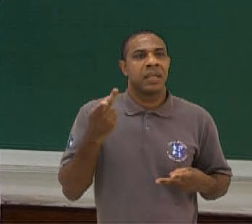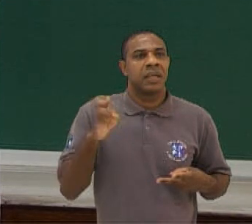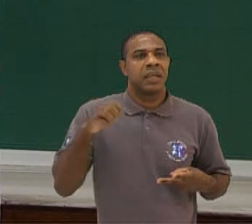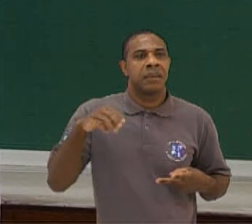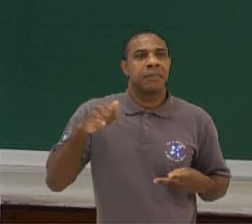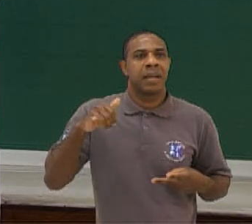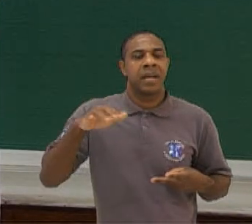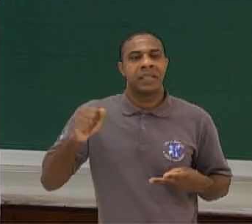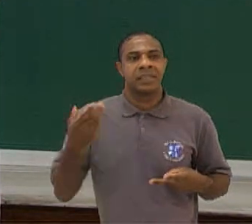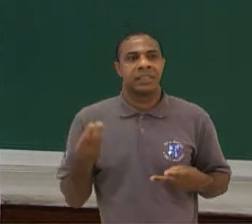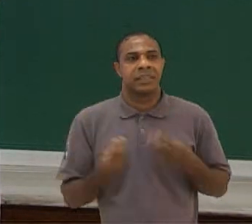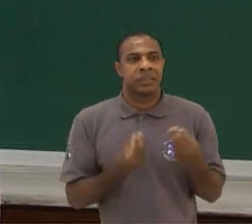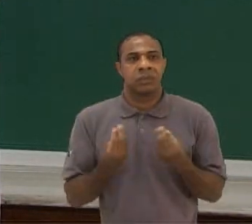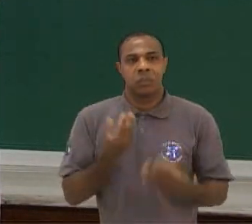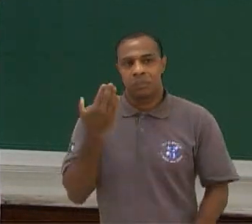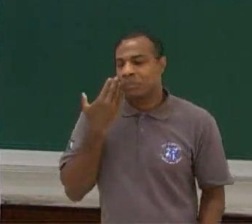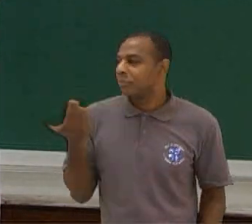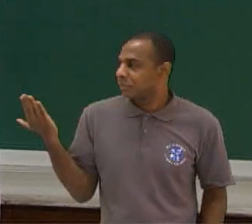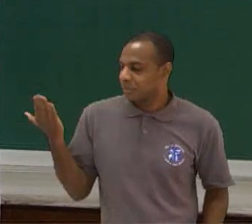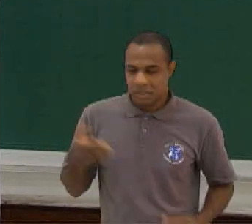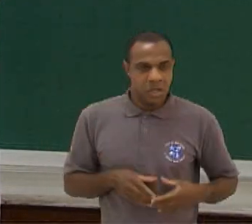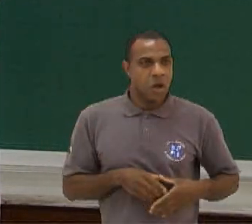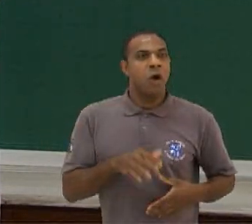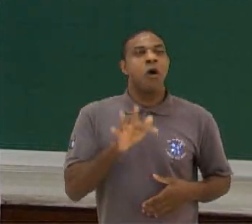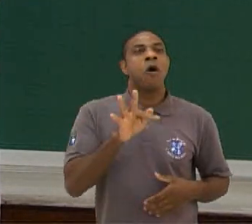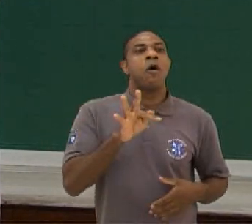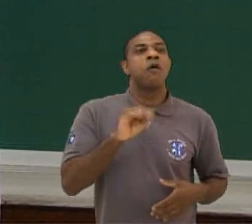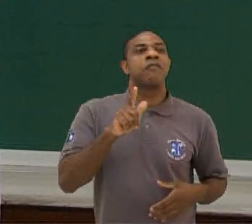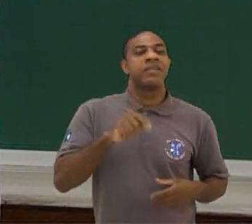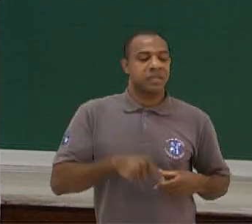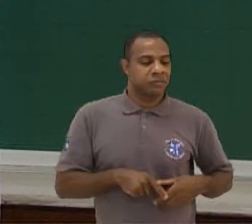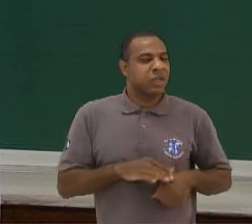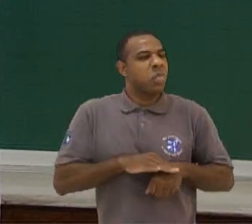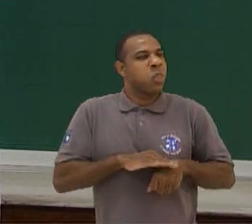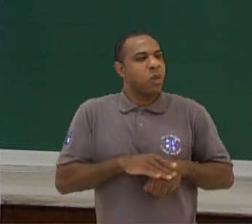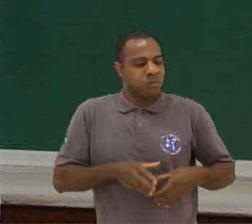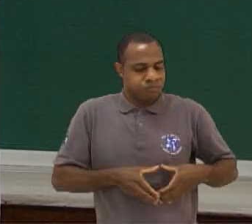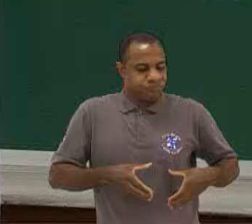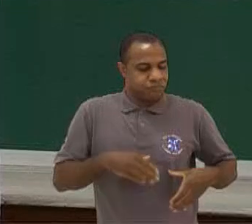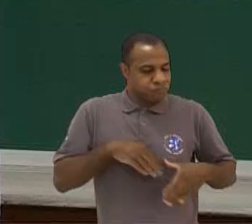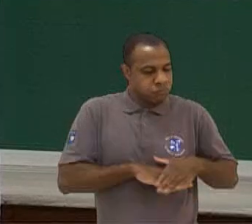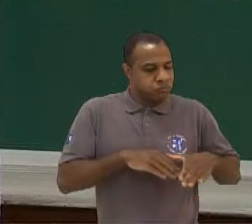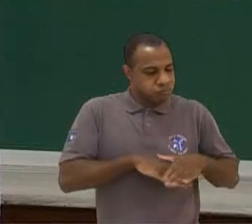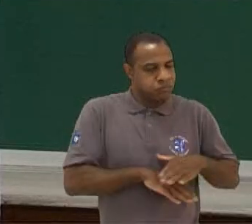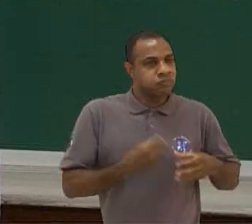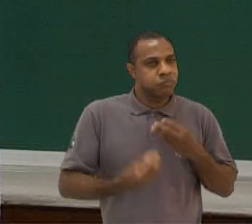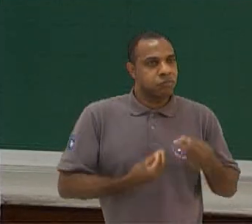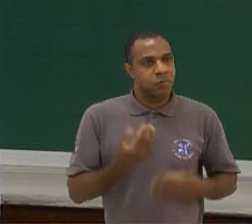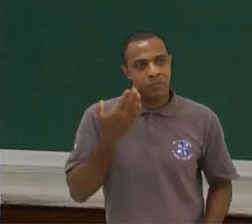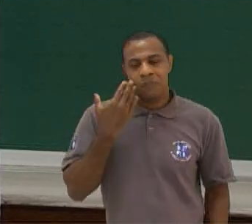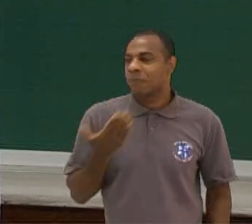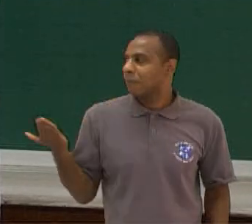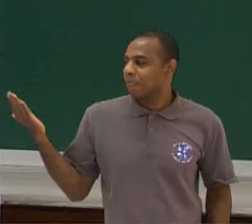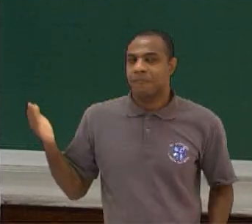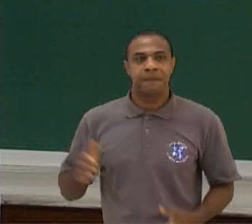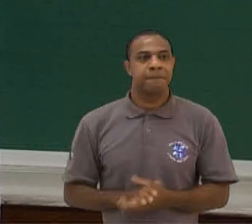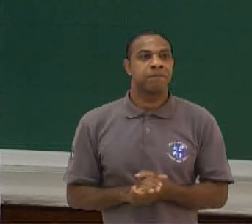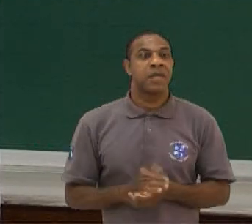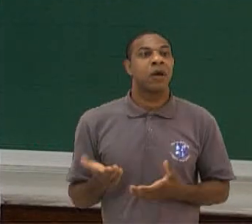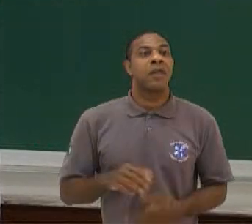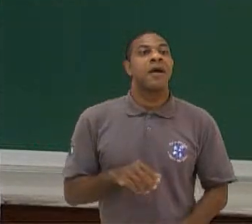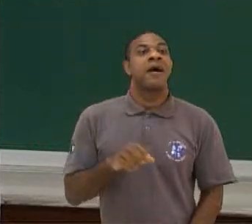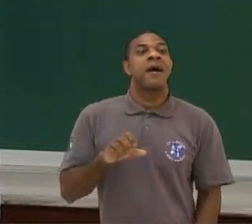morrendo e vão ser degradadas aqui no fígado. Tá? Então, o que a gente vai falar sobre ele? Dessa vesícula